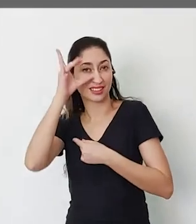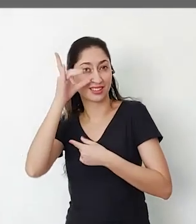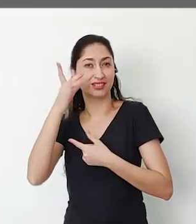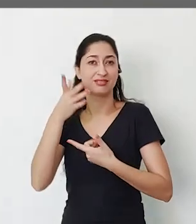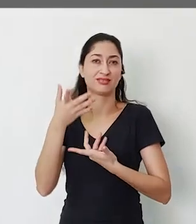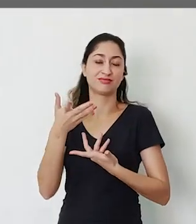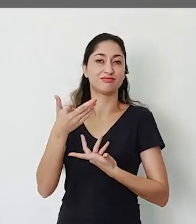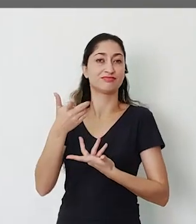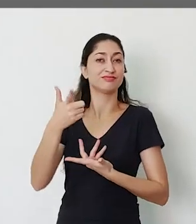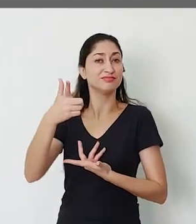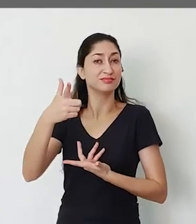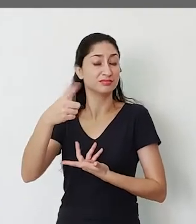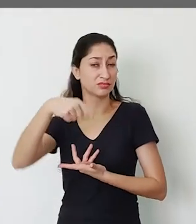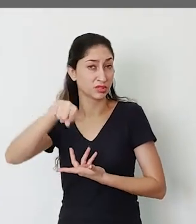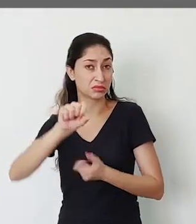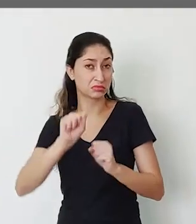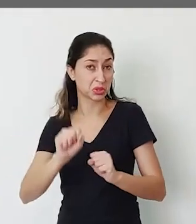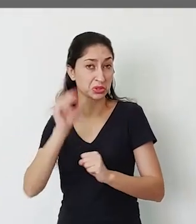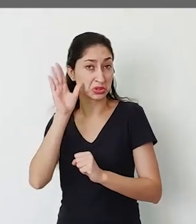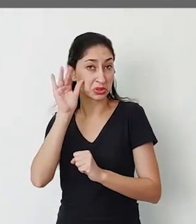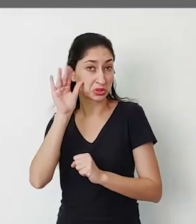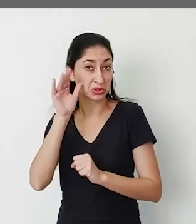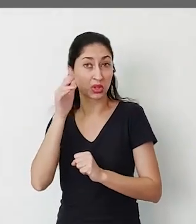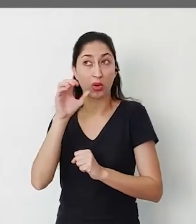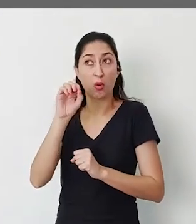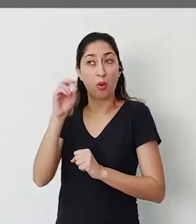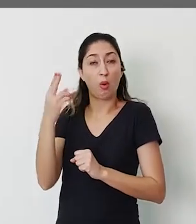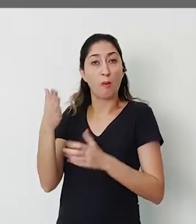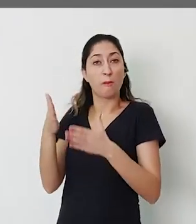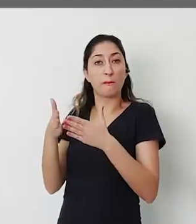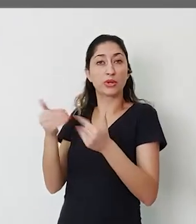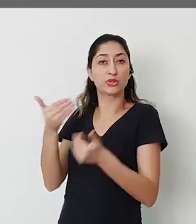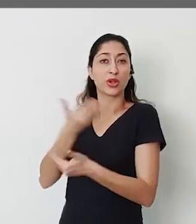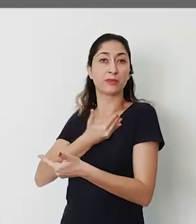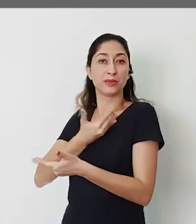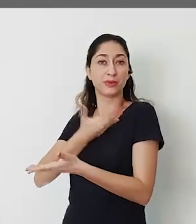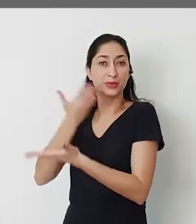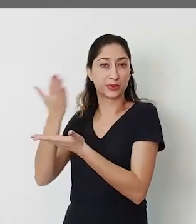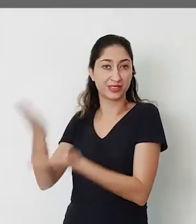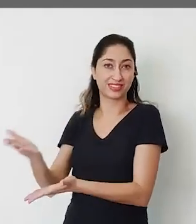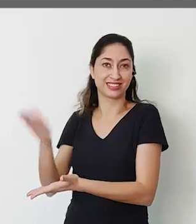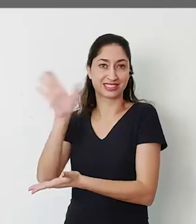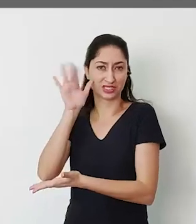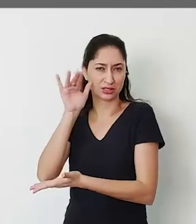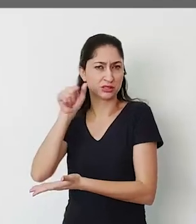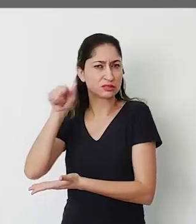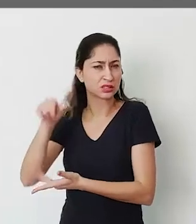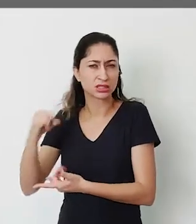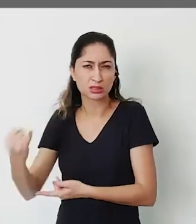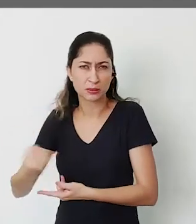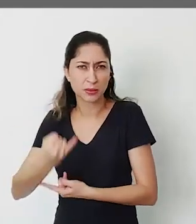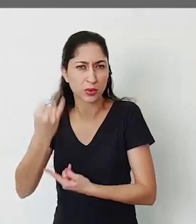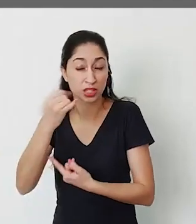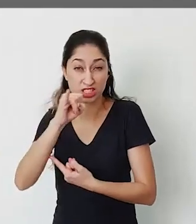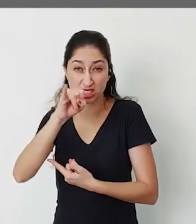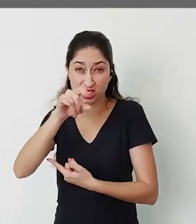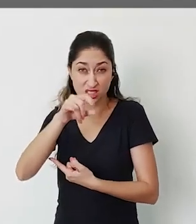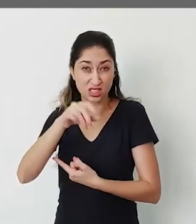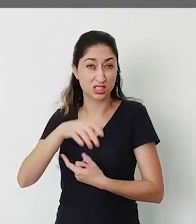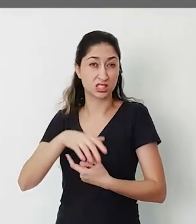mulheres maravilhosas que ajudaram a gente a refletir muito sobre esse processo de luta antirracista,